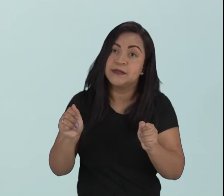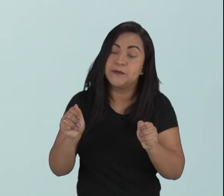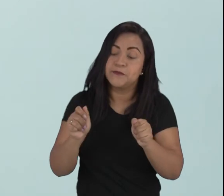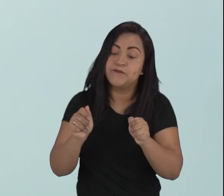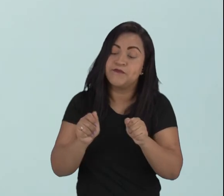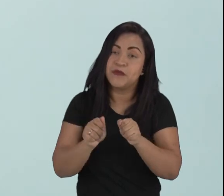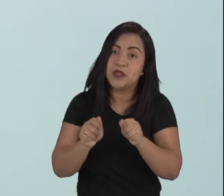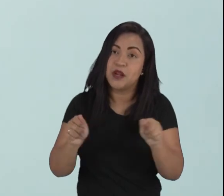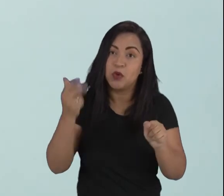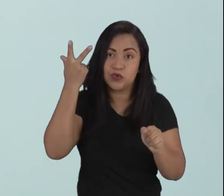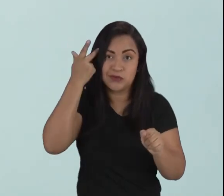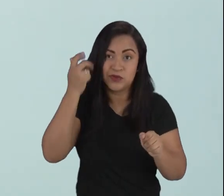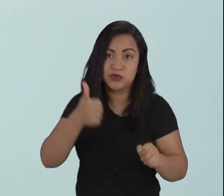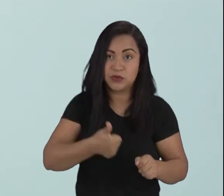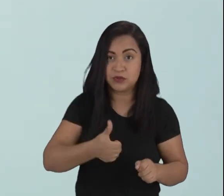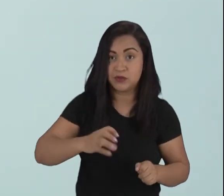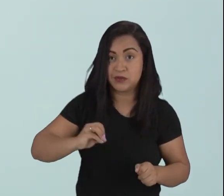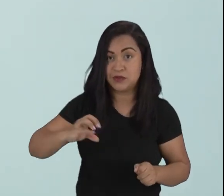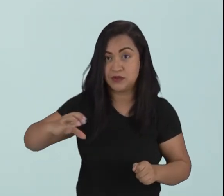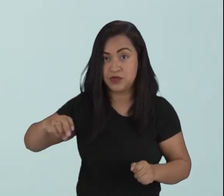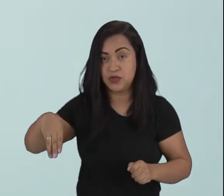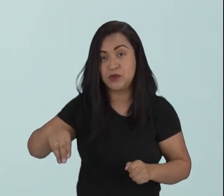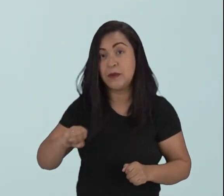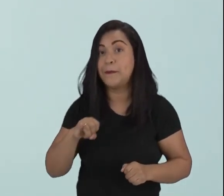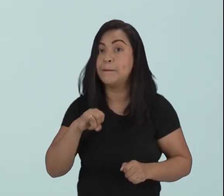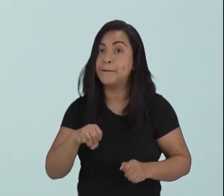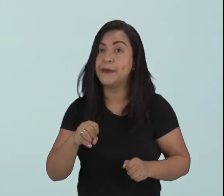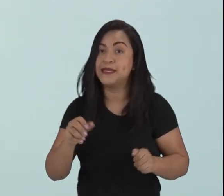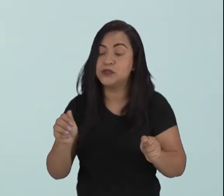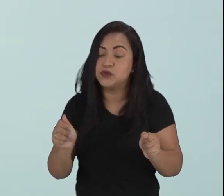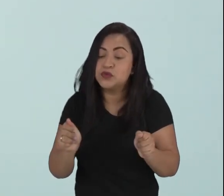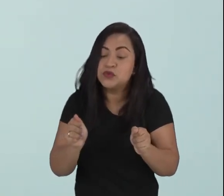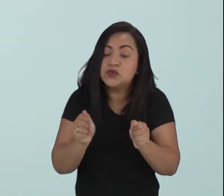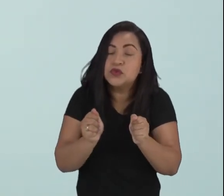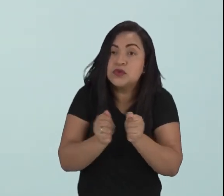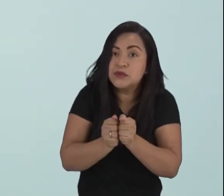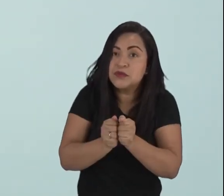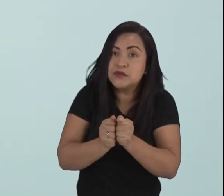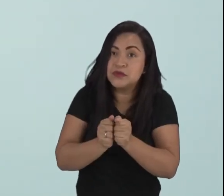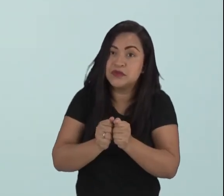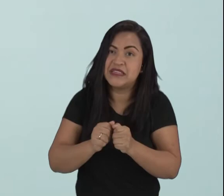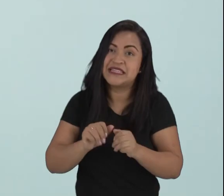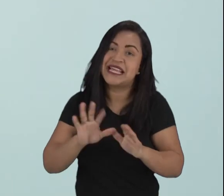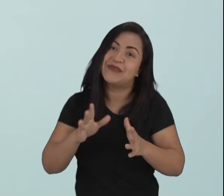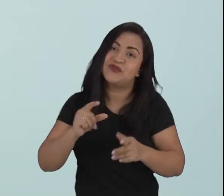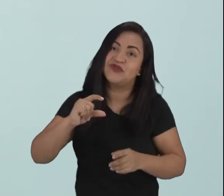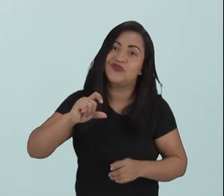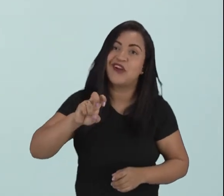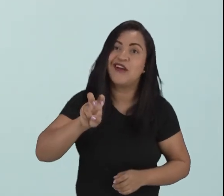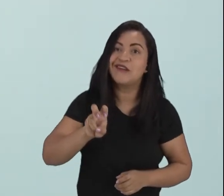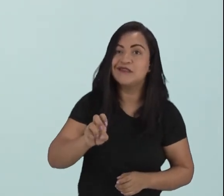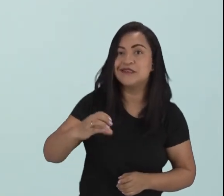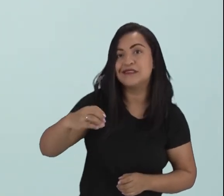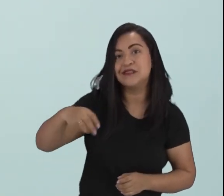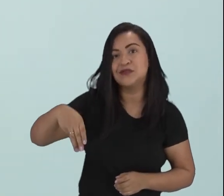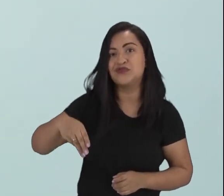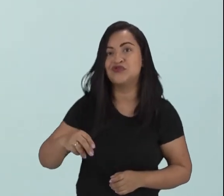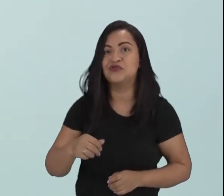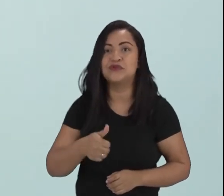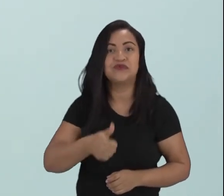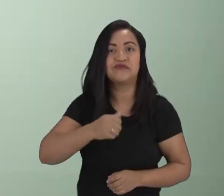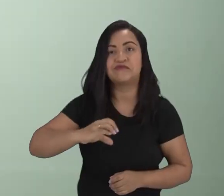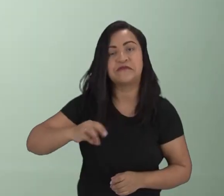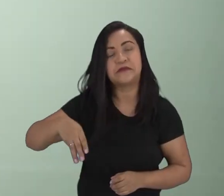no tamanho normal, 10 centímetros, mas se eu comprimi-la, ela pode ficar 5 centímetros, 2 centímetros, 1